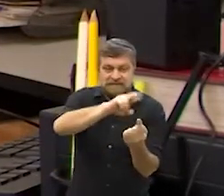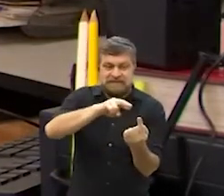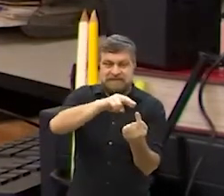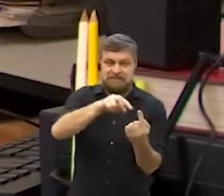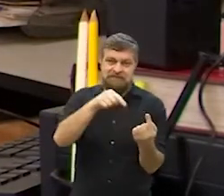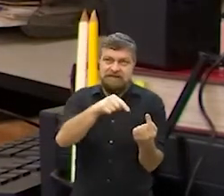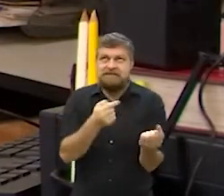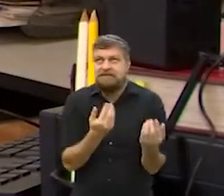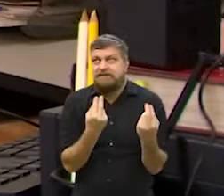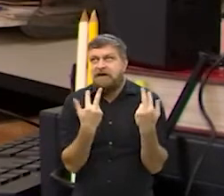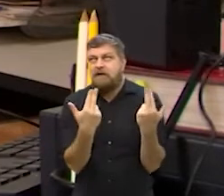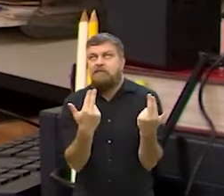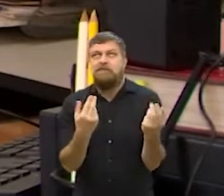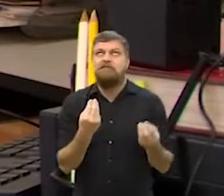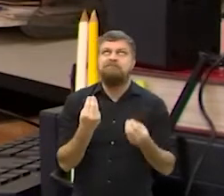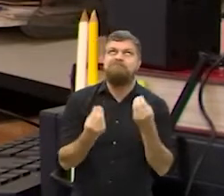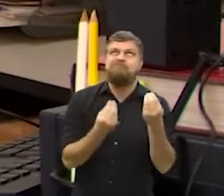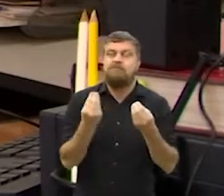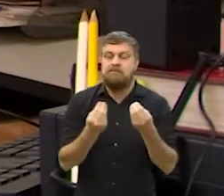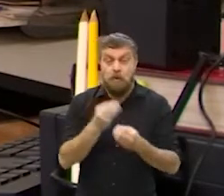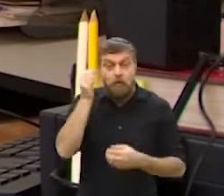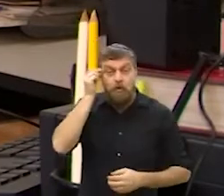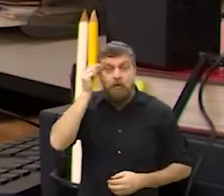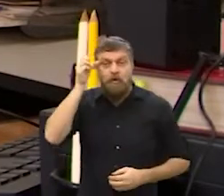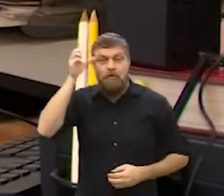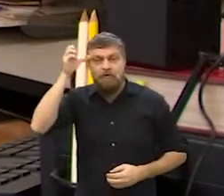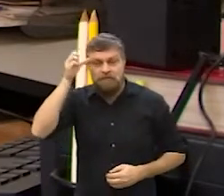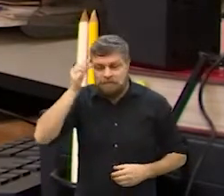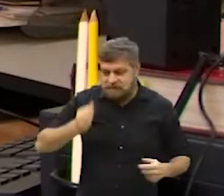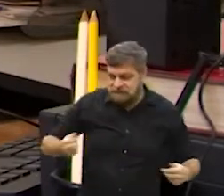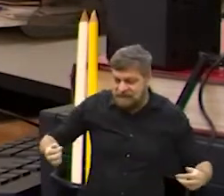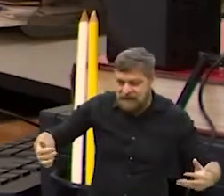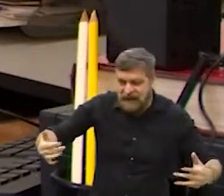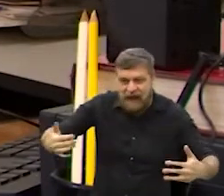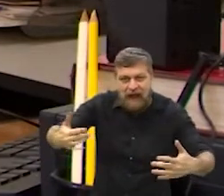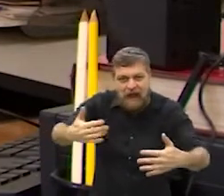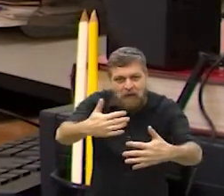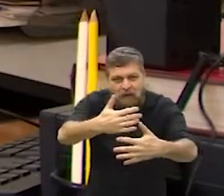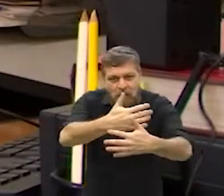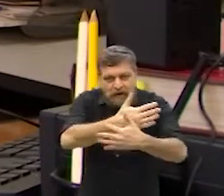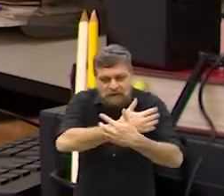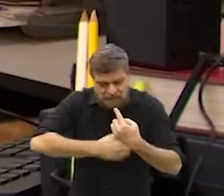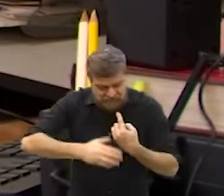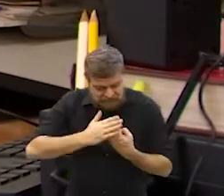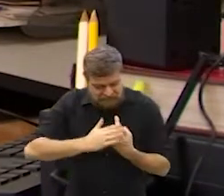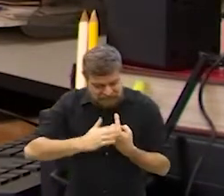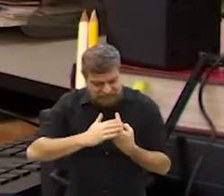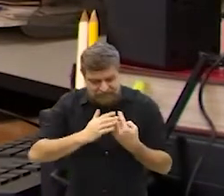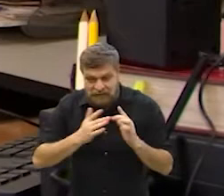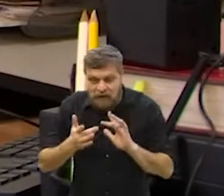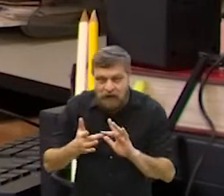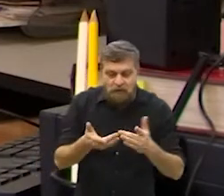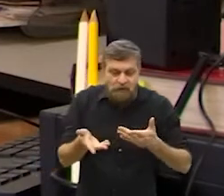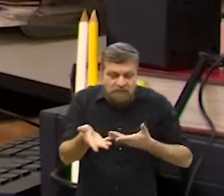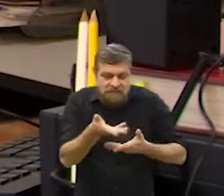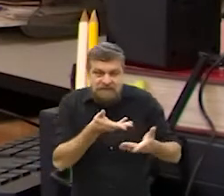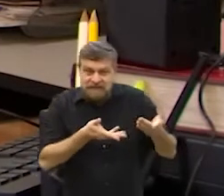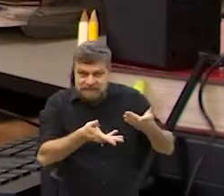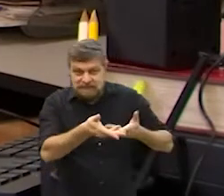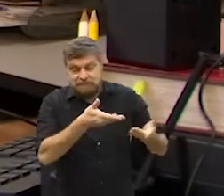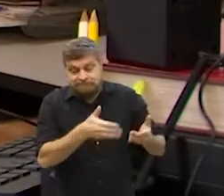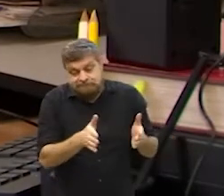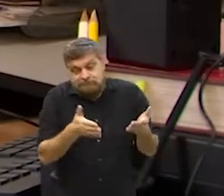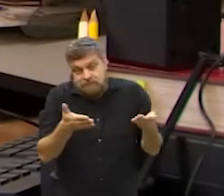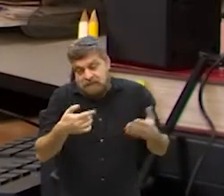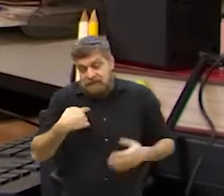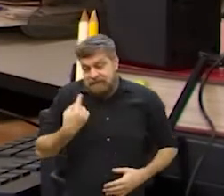transformar o sistema de referência no centro de cultura no centro de acolhimento de outra forma no centro de convivência